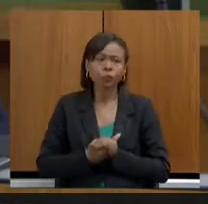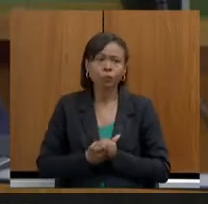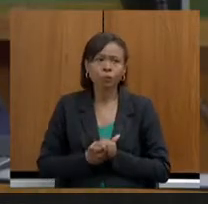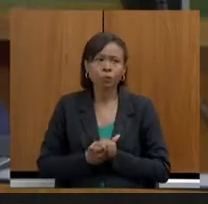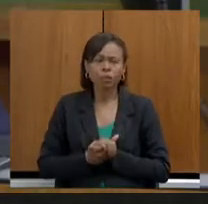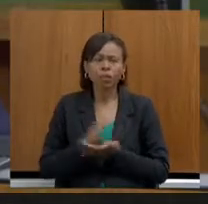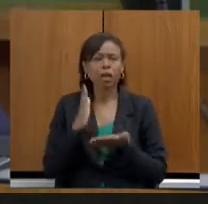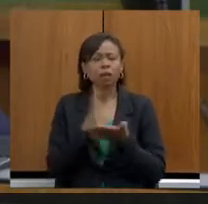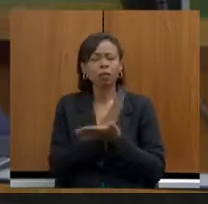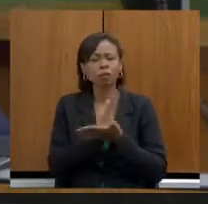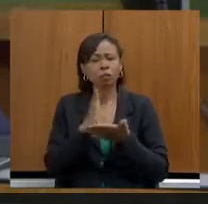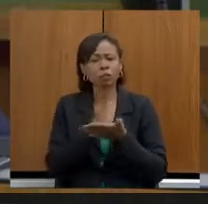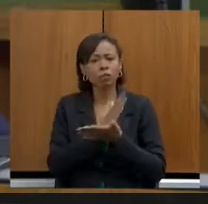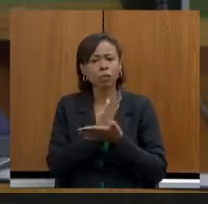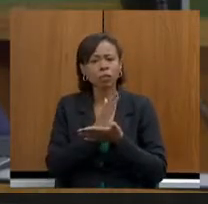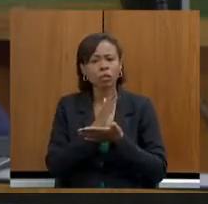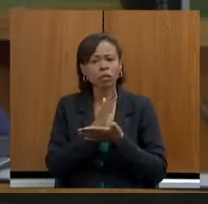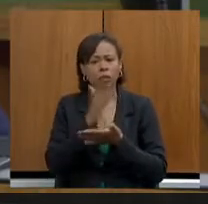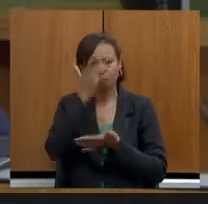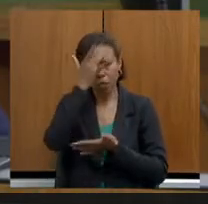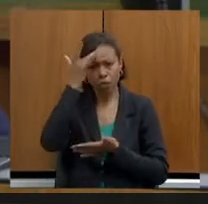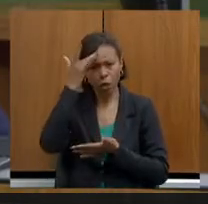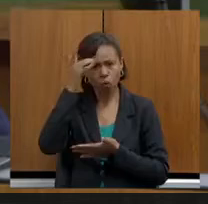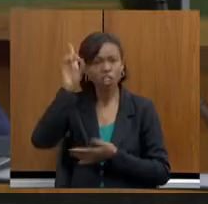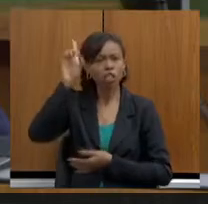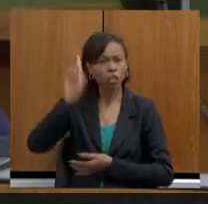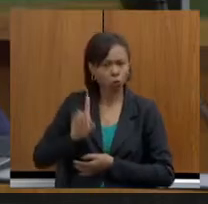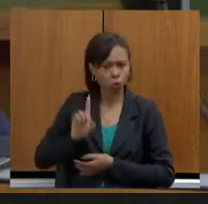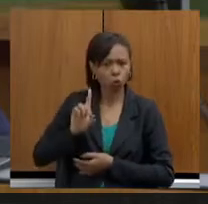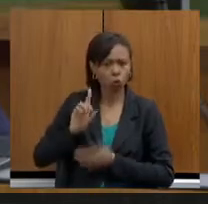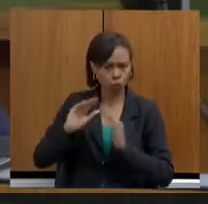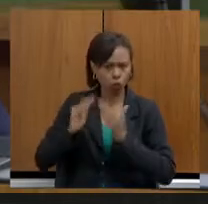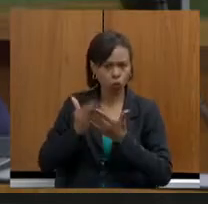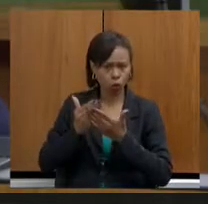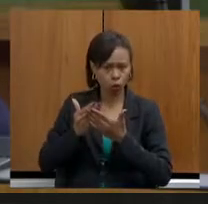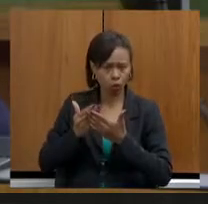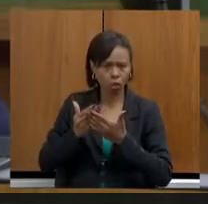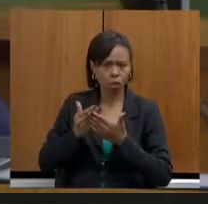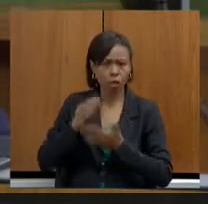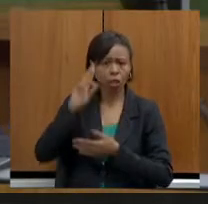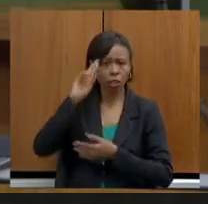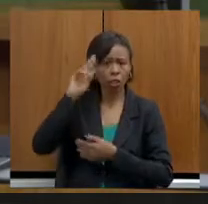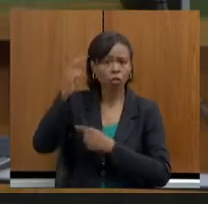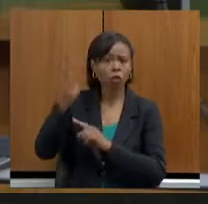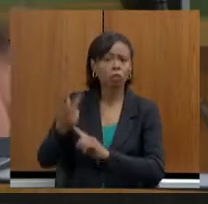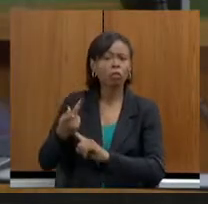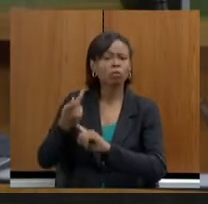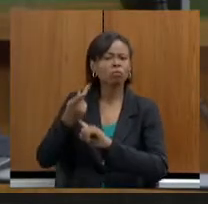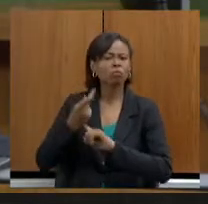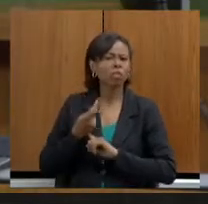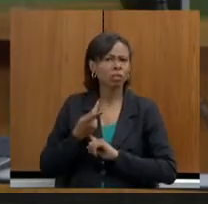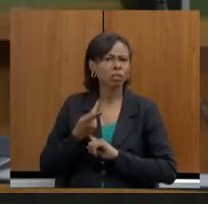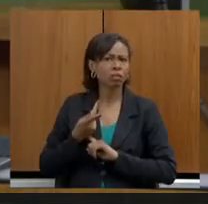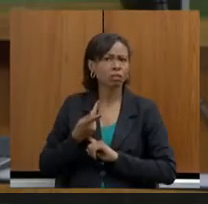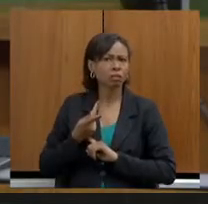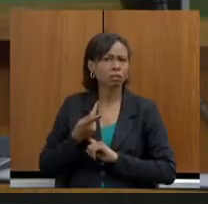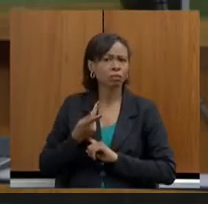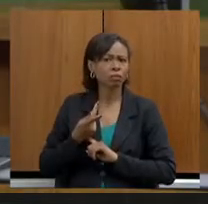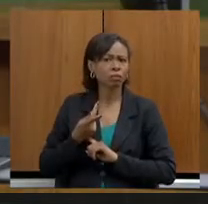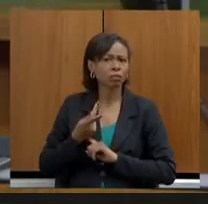algumas pessoas têm me os diretores de escola o exame de idosos